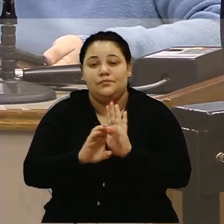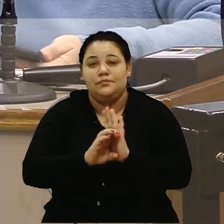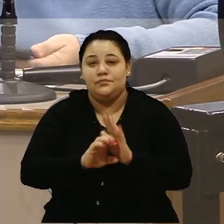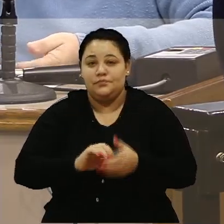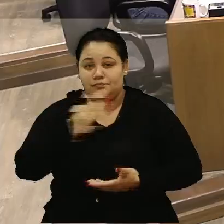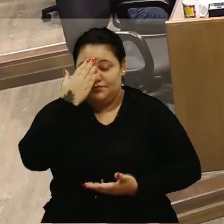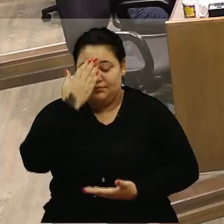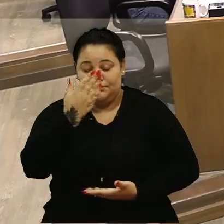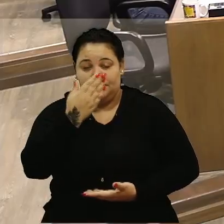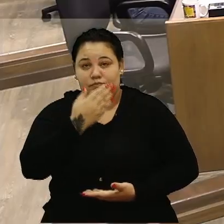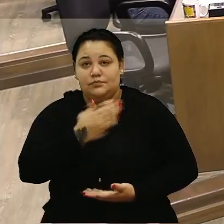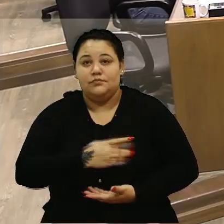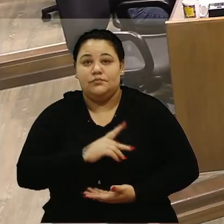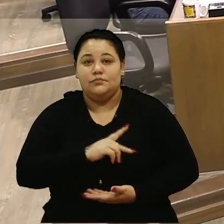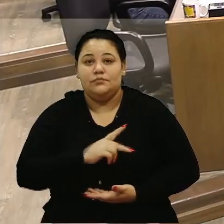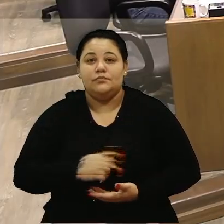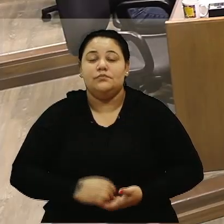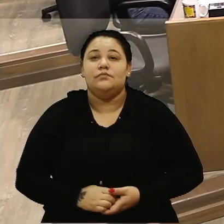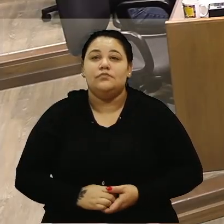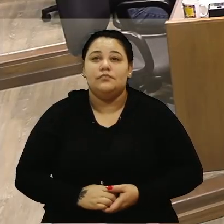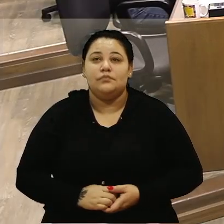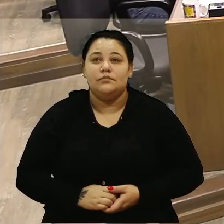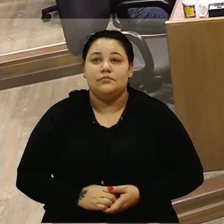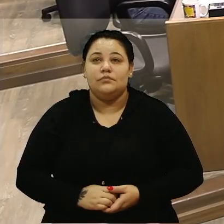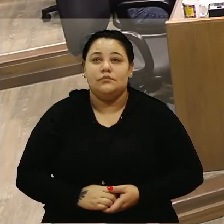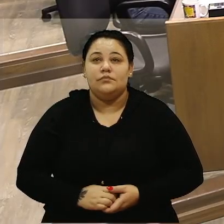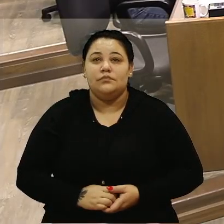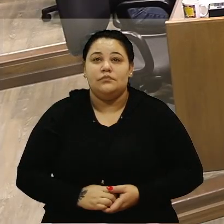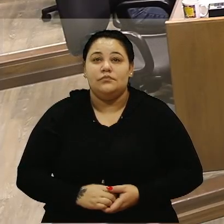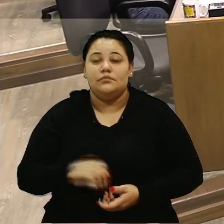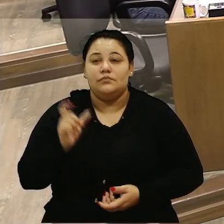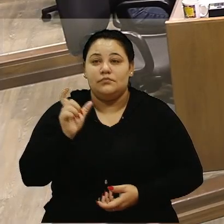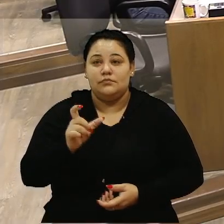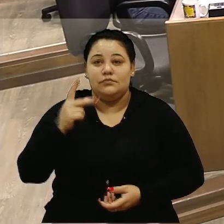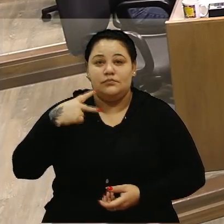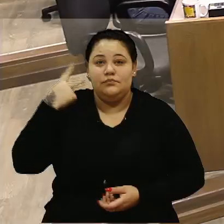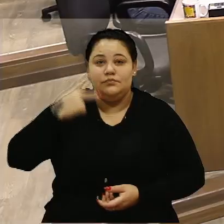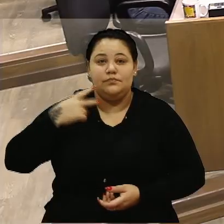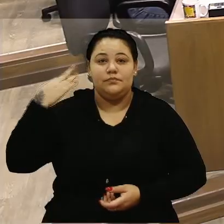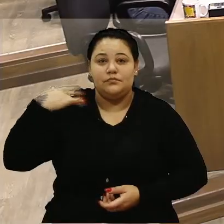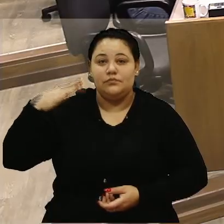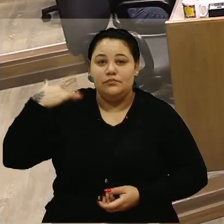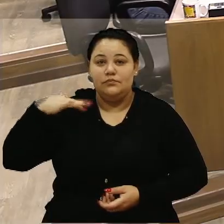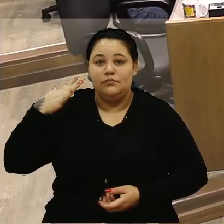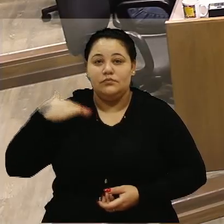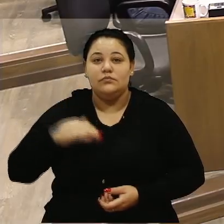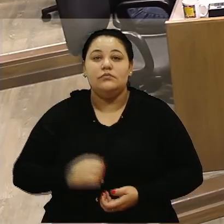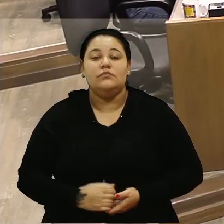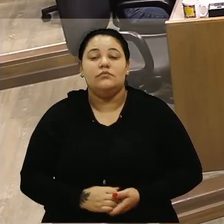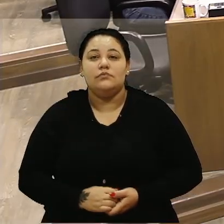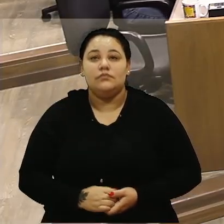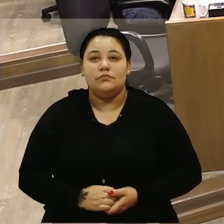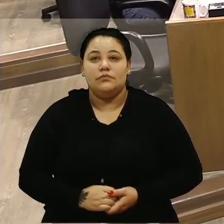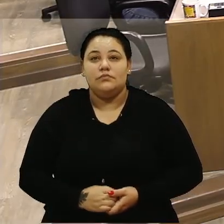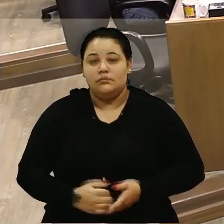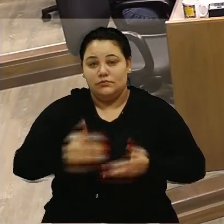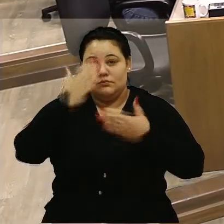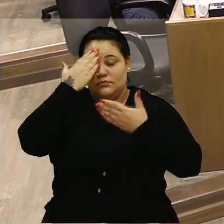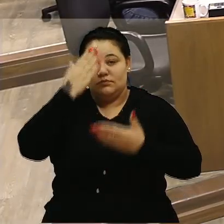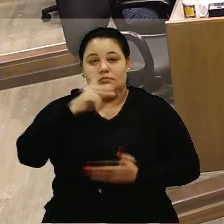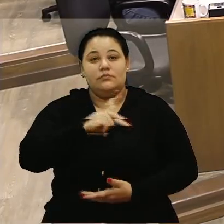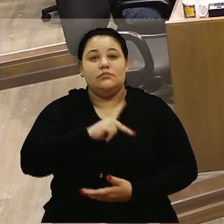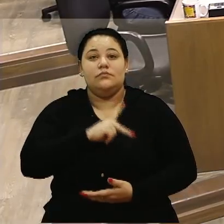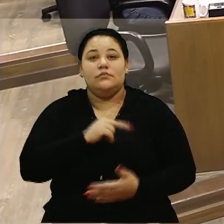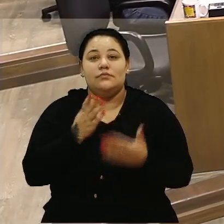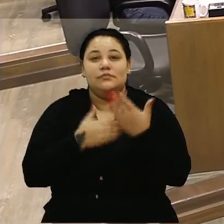Com a palavra, vereadora Andressa Marques. Obrigada, senhor presidente, nobres